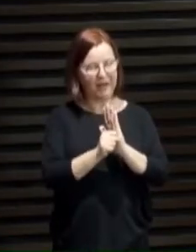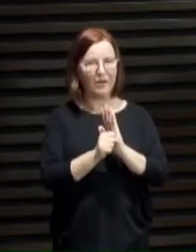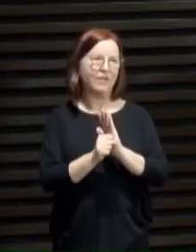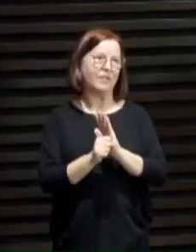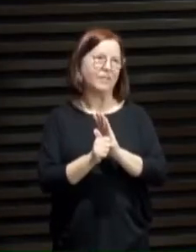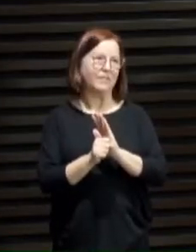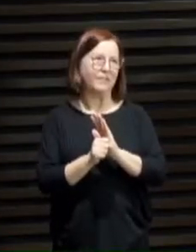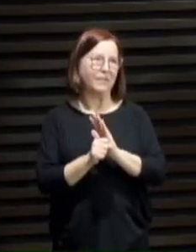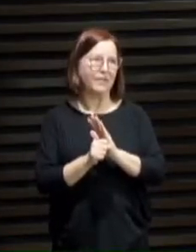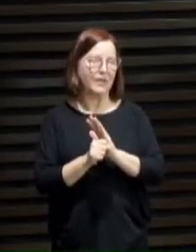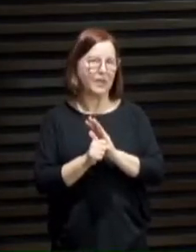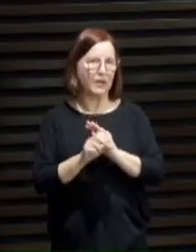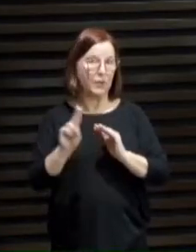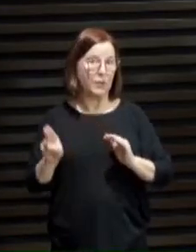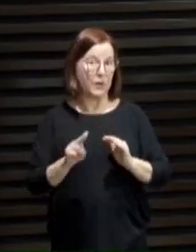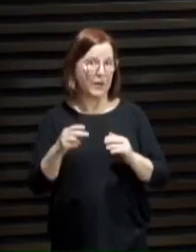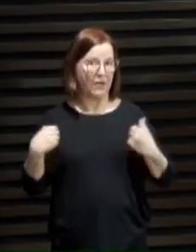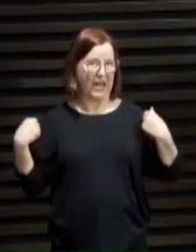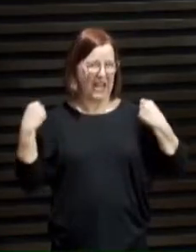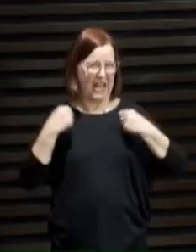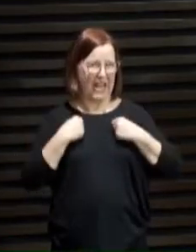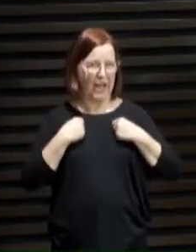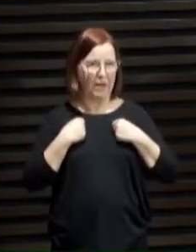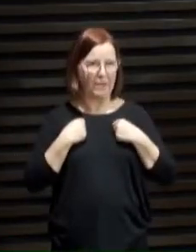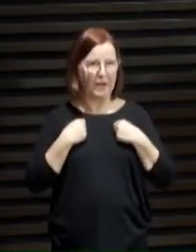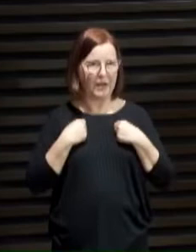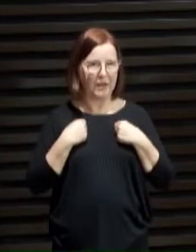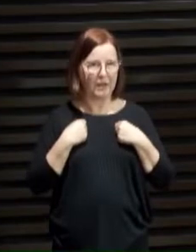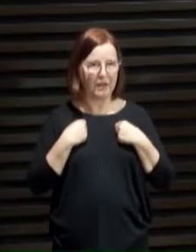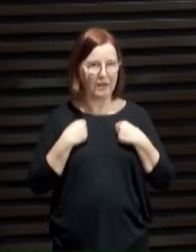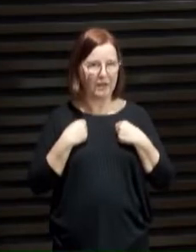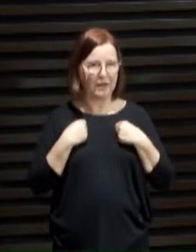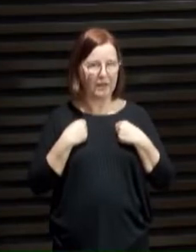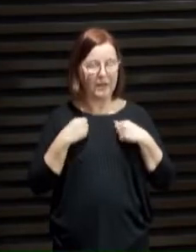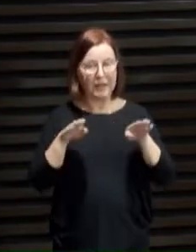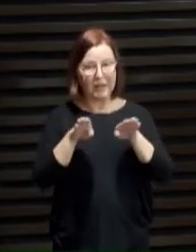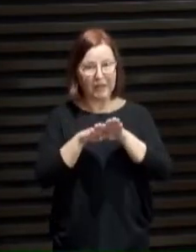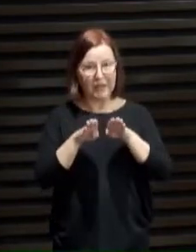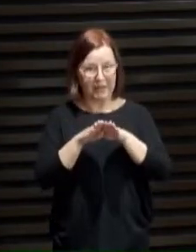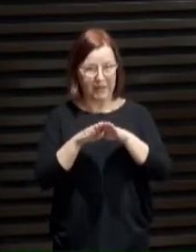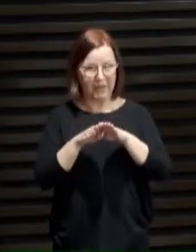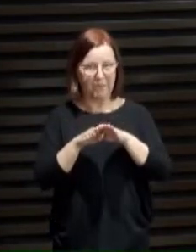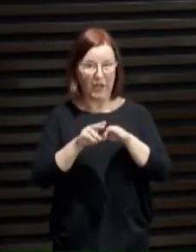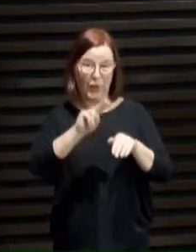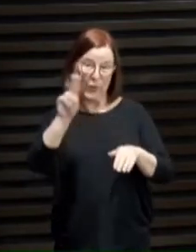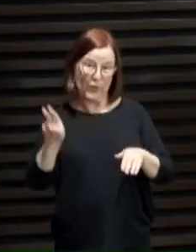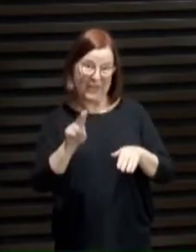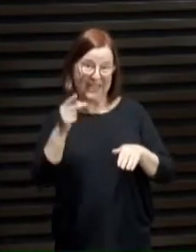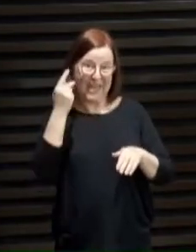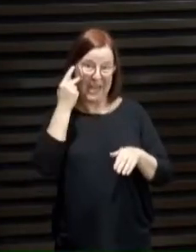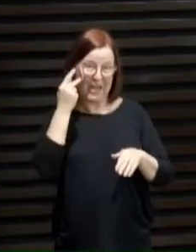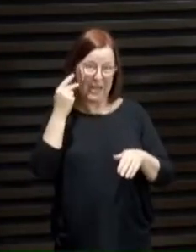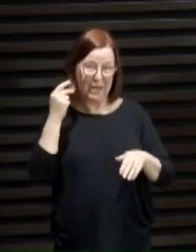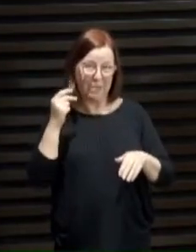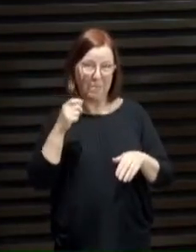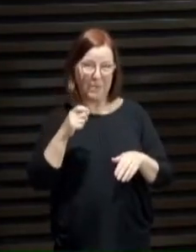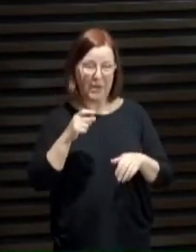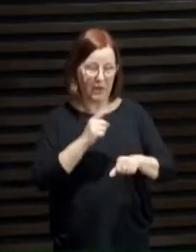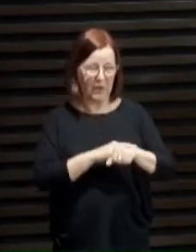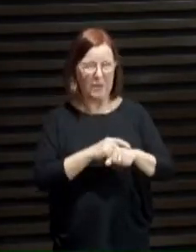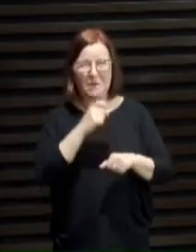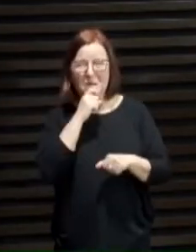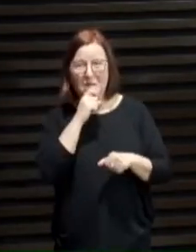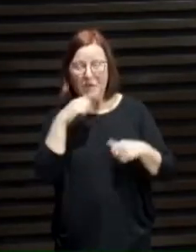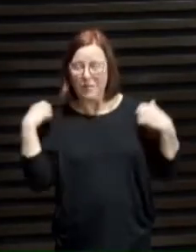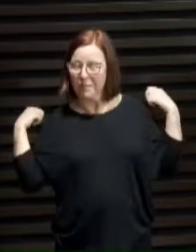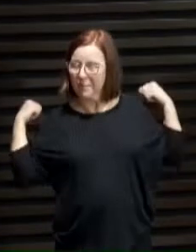Era uma capa muito grossa, que servia inclusive de cobertor para tempos de frio. Quando você vê lá aquele sujeito que você não sabe o nome, mas